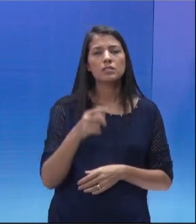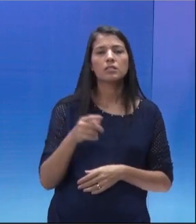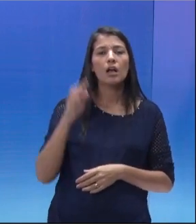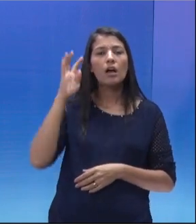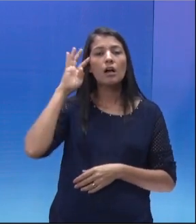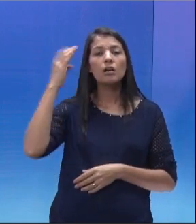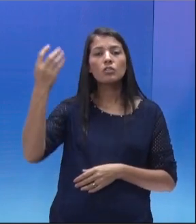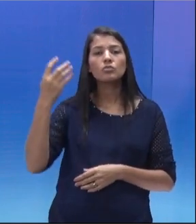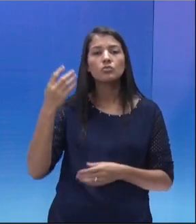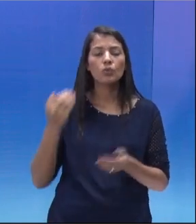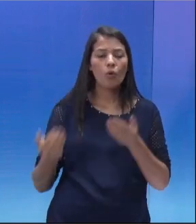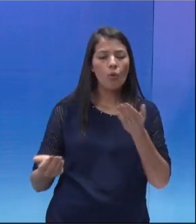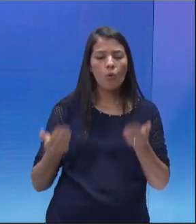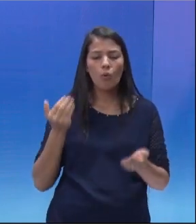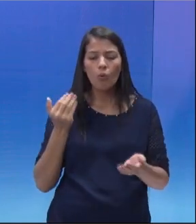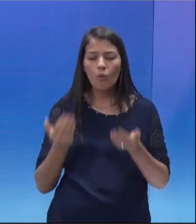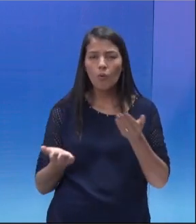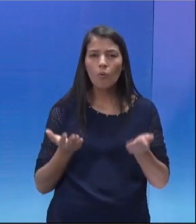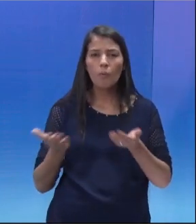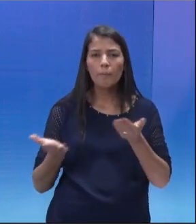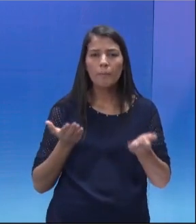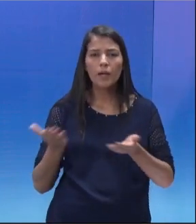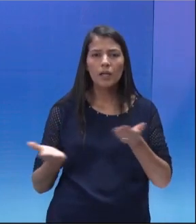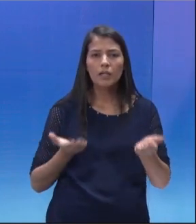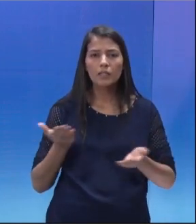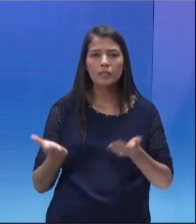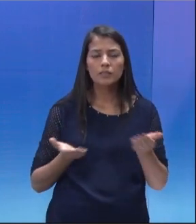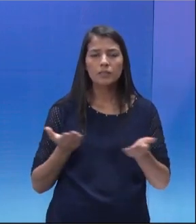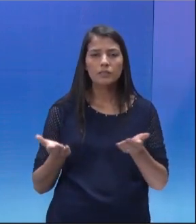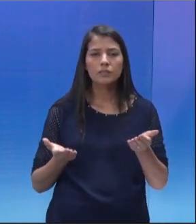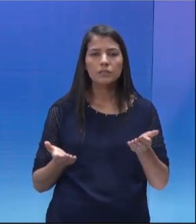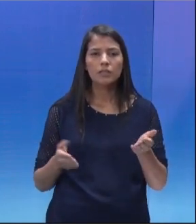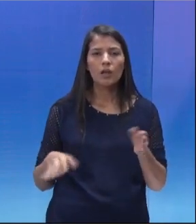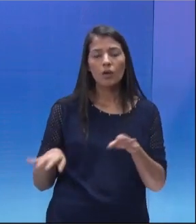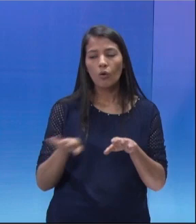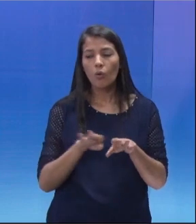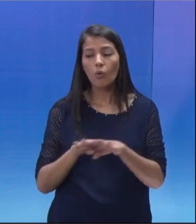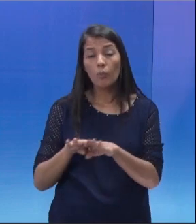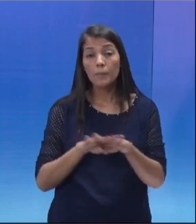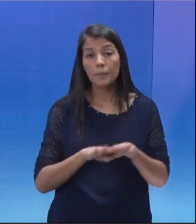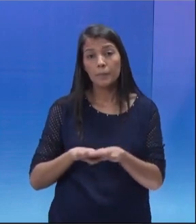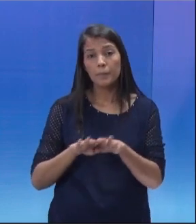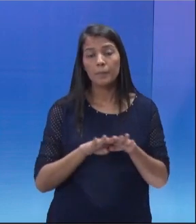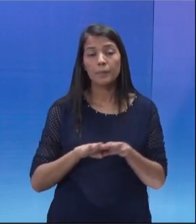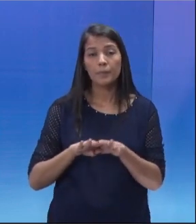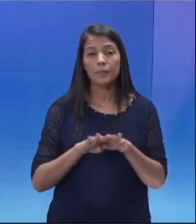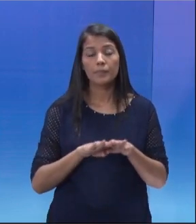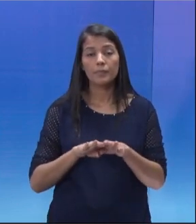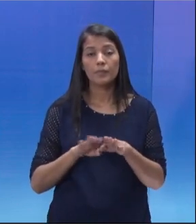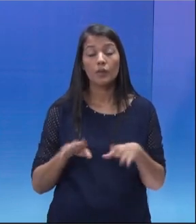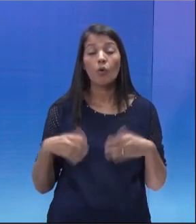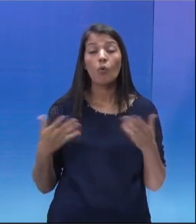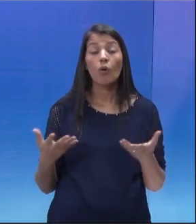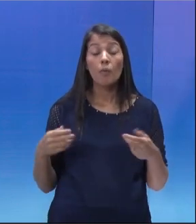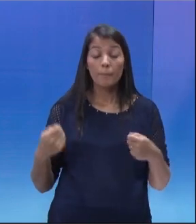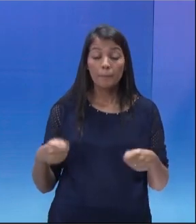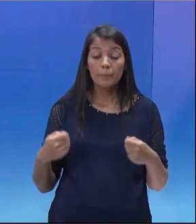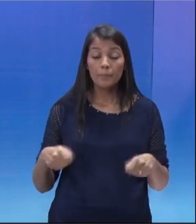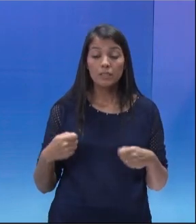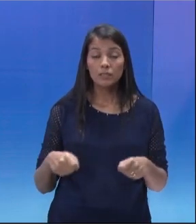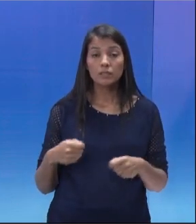teremos condições de comparar o consumo com a ingestão. Uma vez que o consumo for maior que a ingestão,